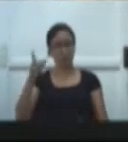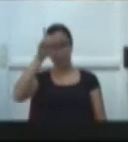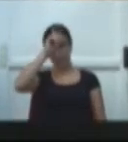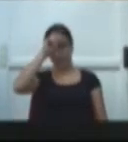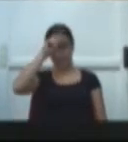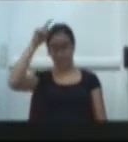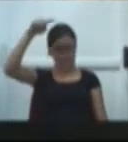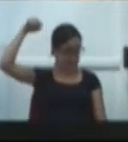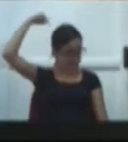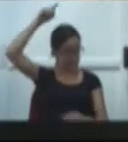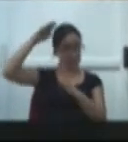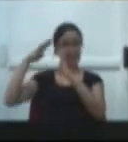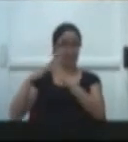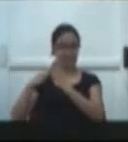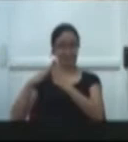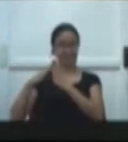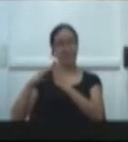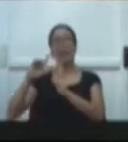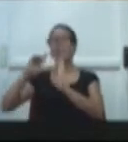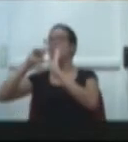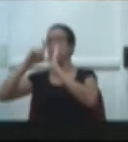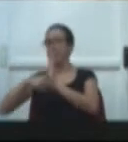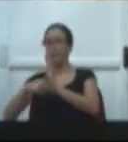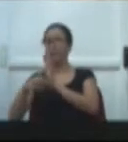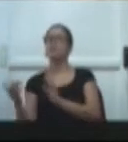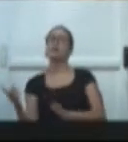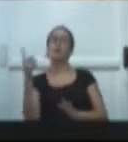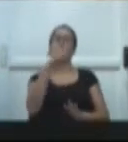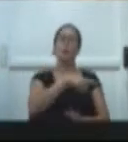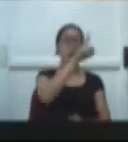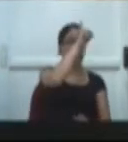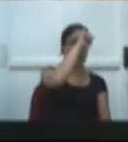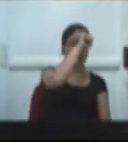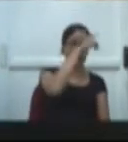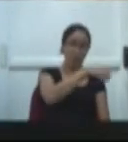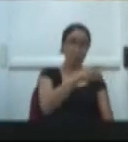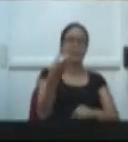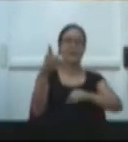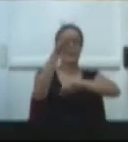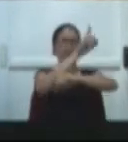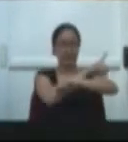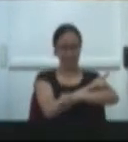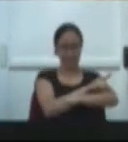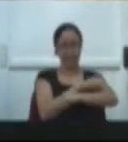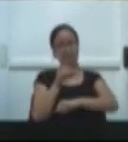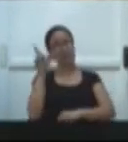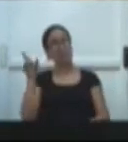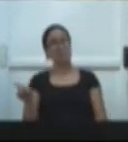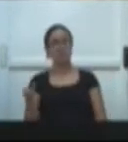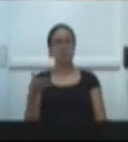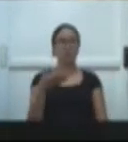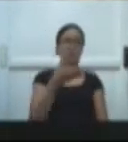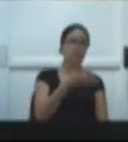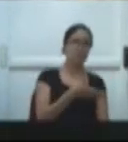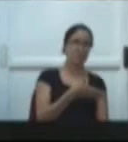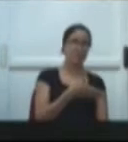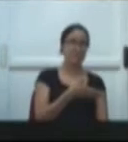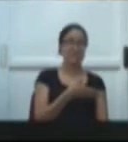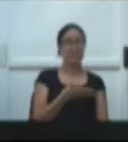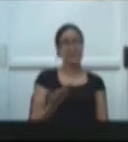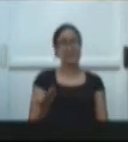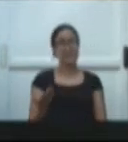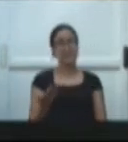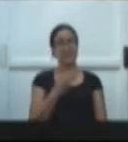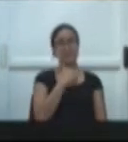lá, teve todo esse constrangimento no atendimento. Felizmente, hoje a gente teve mais uma morte de uma criança